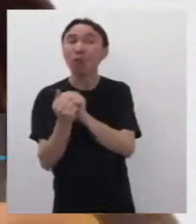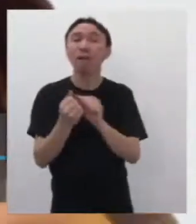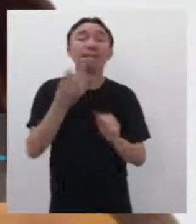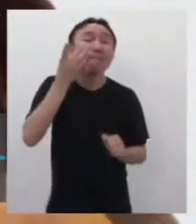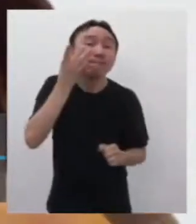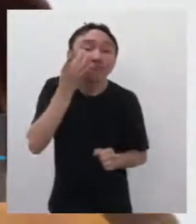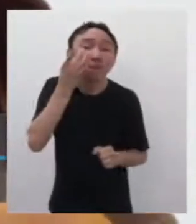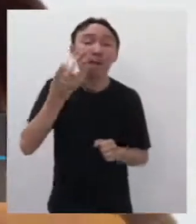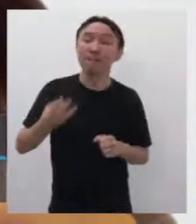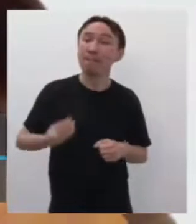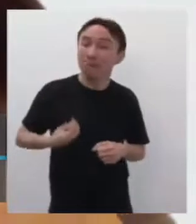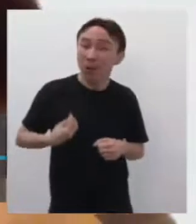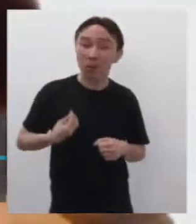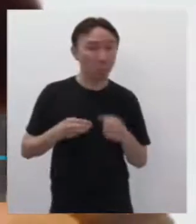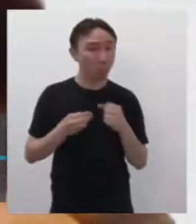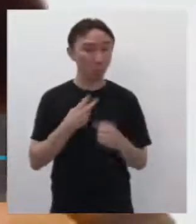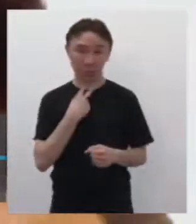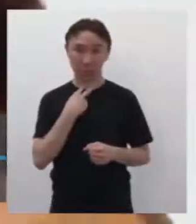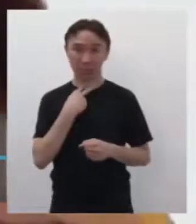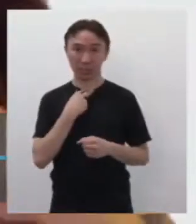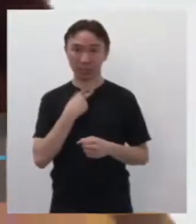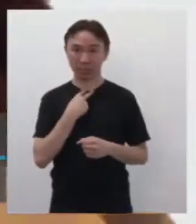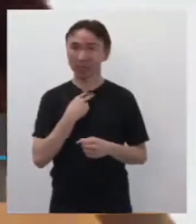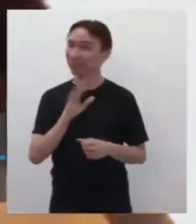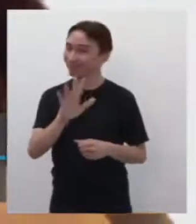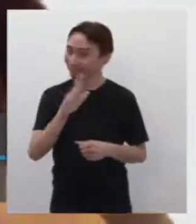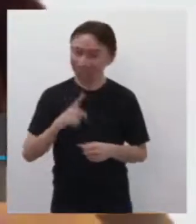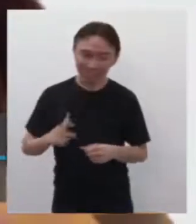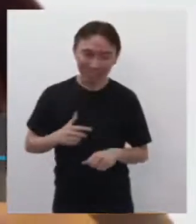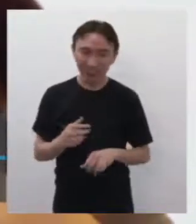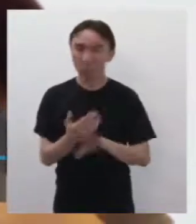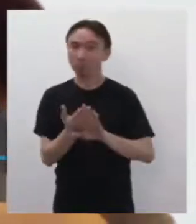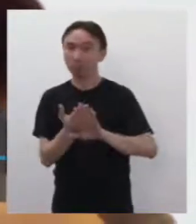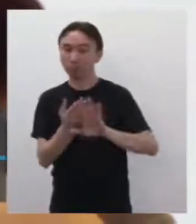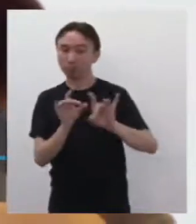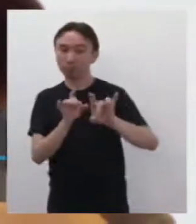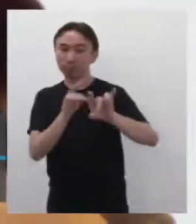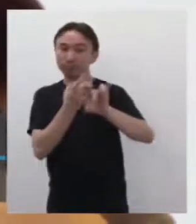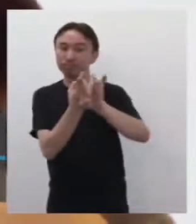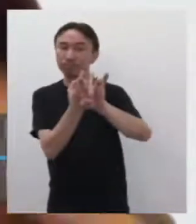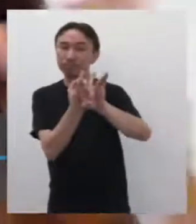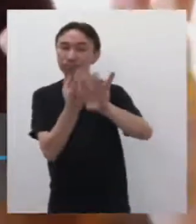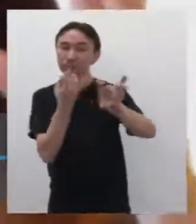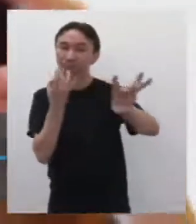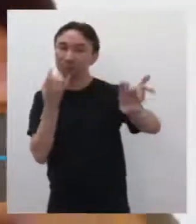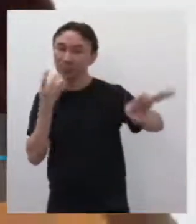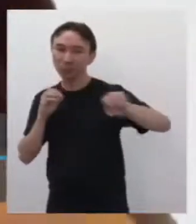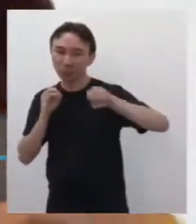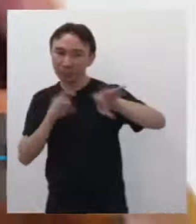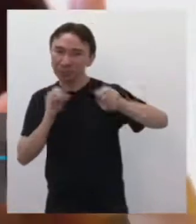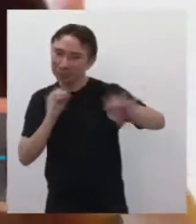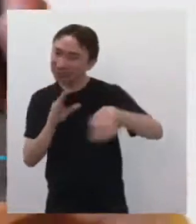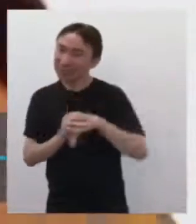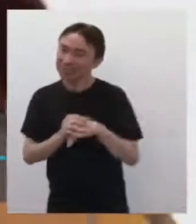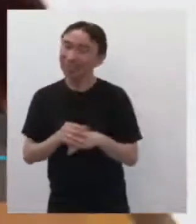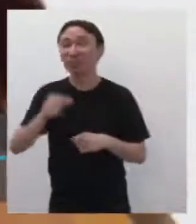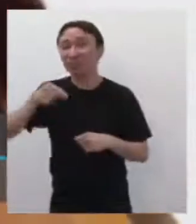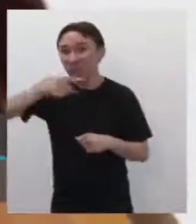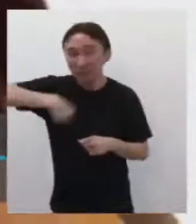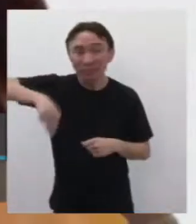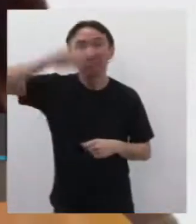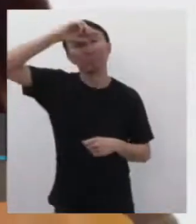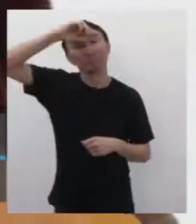ele trouxe bastantes desafios, bastantes aprendizados, e agora a gente está reabrindo, a gente vai ter